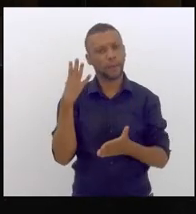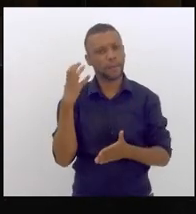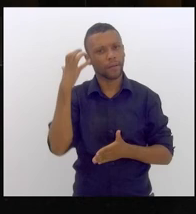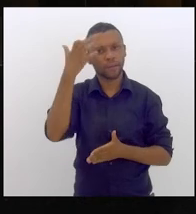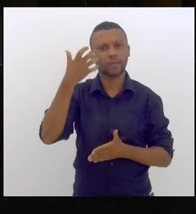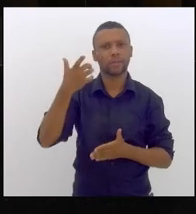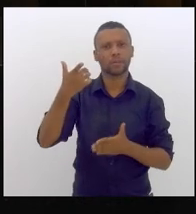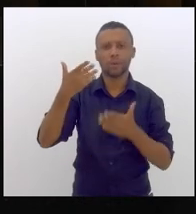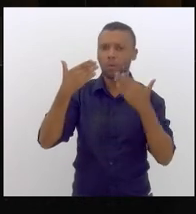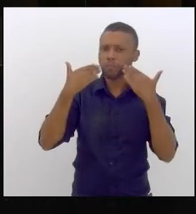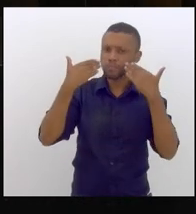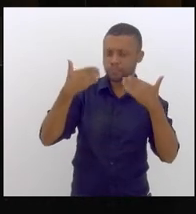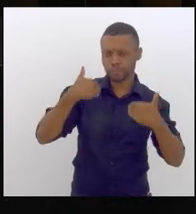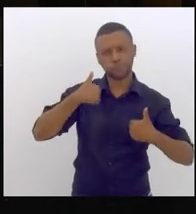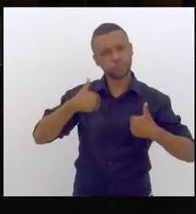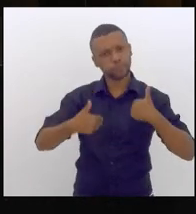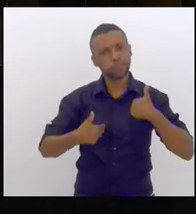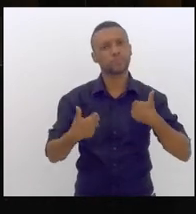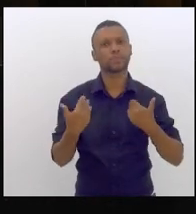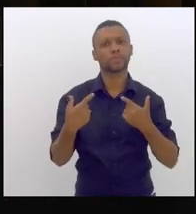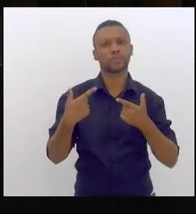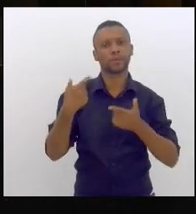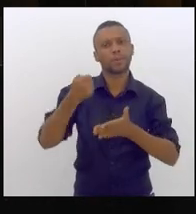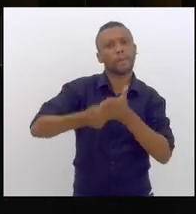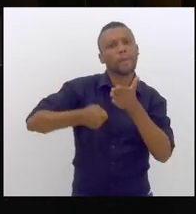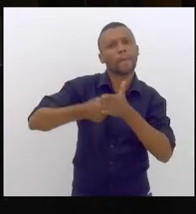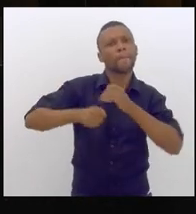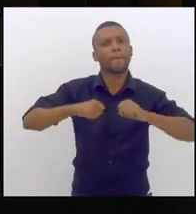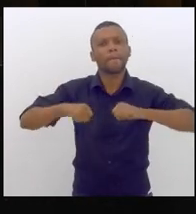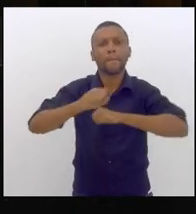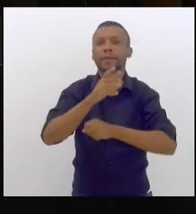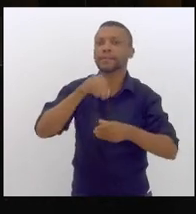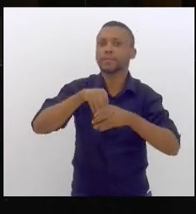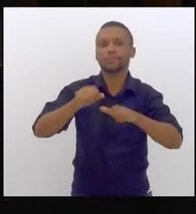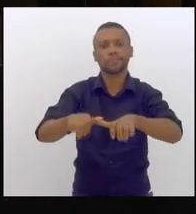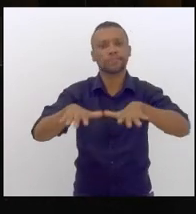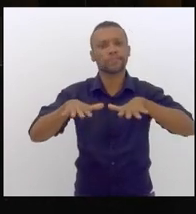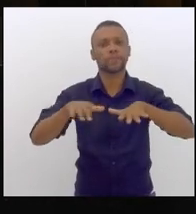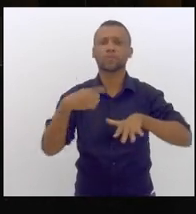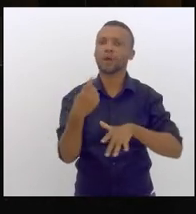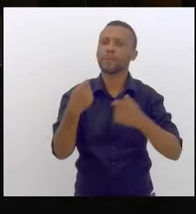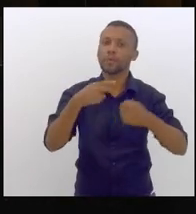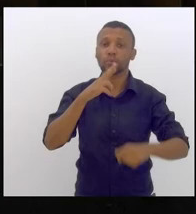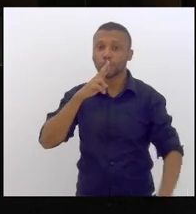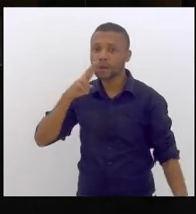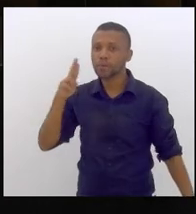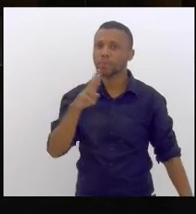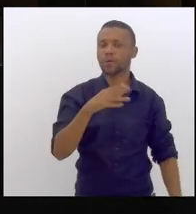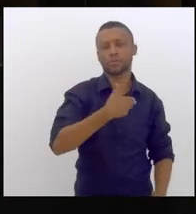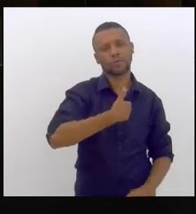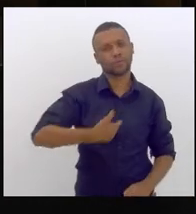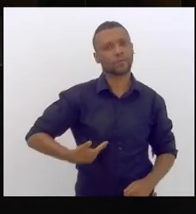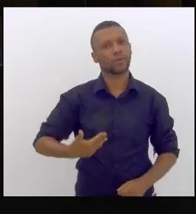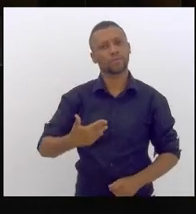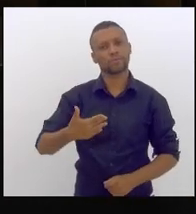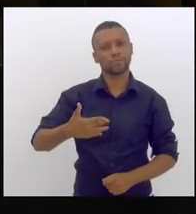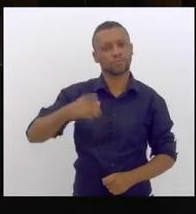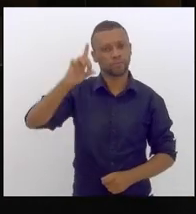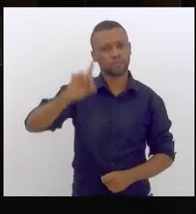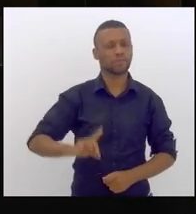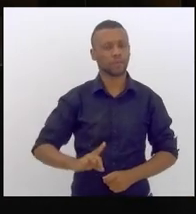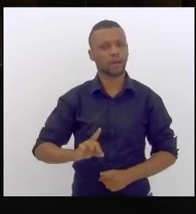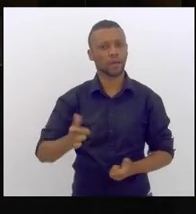seu corpo e na sua luta diária dentro do parlamento, a gente precisa de uma resposta do Estado de direito. A